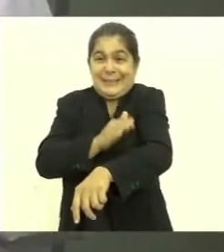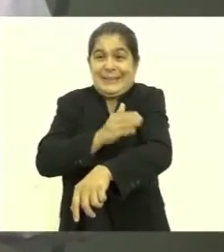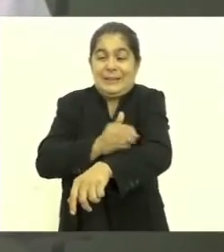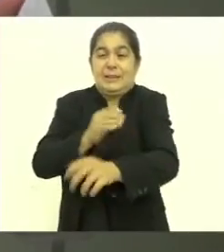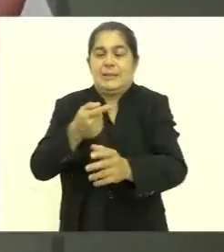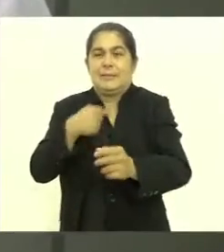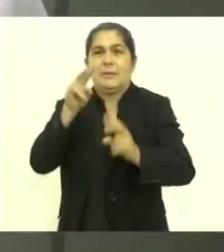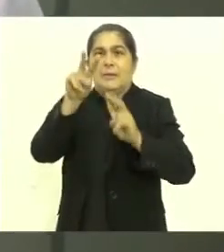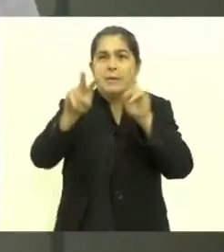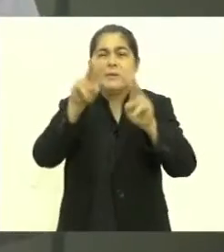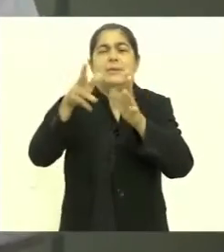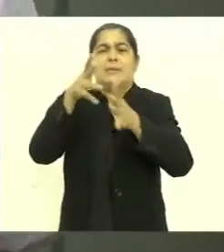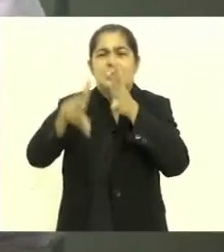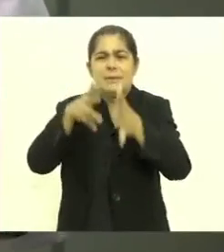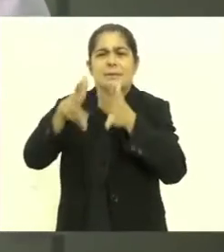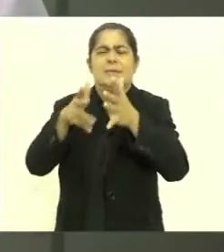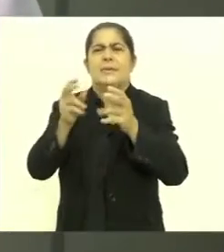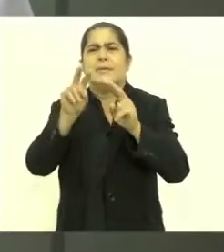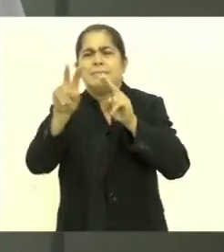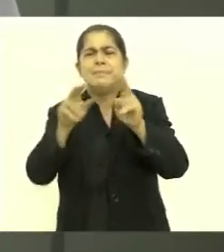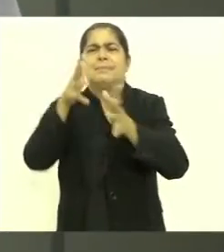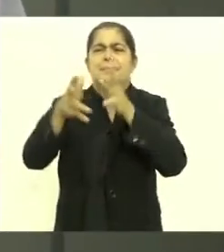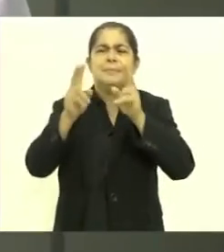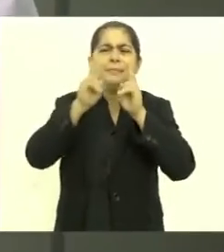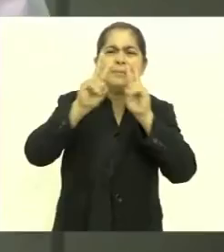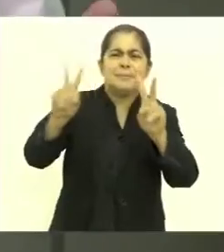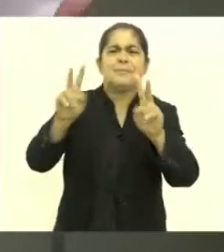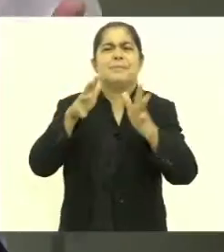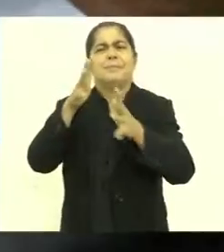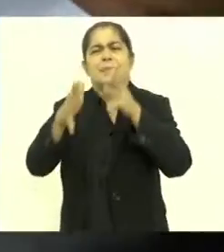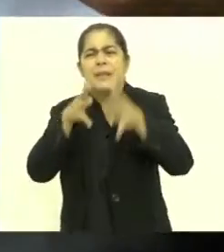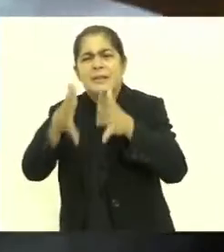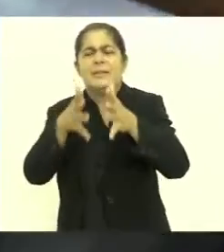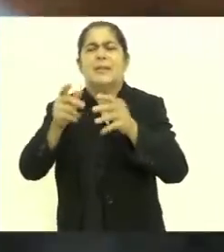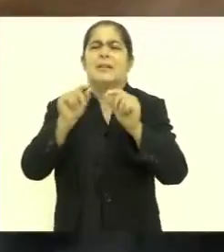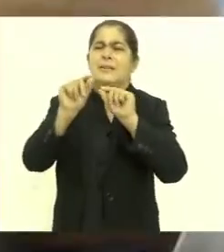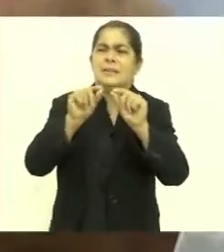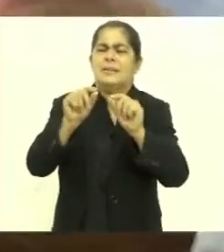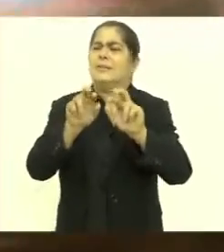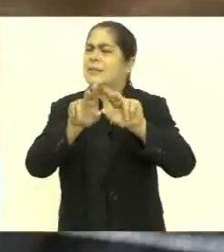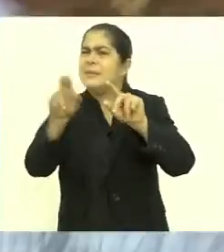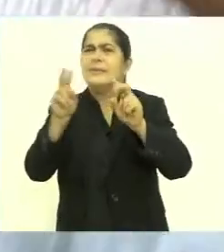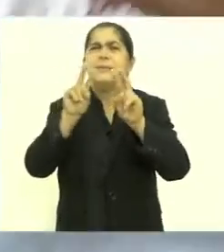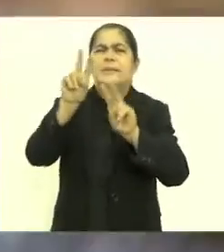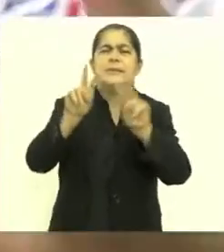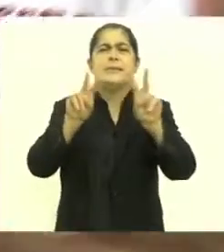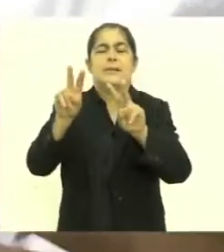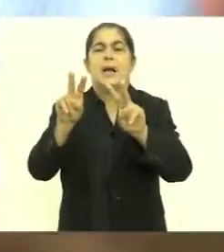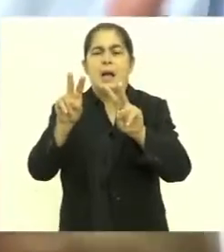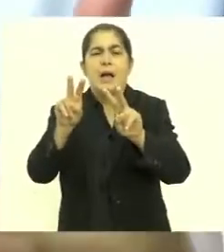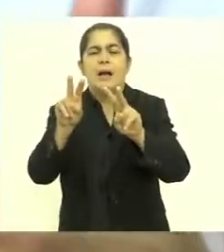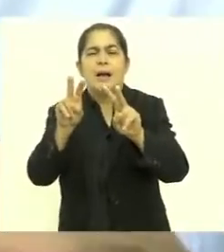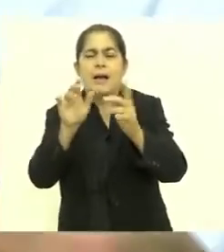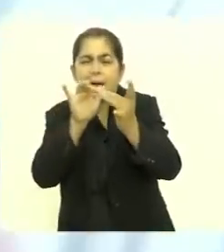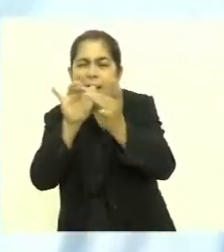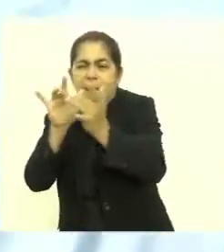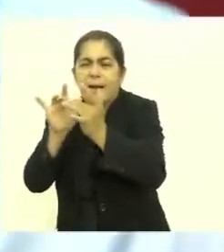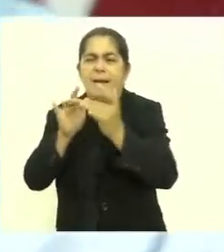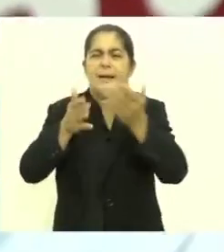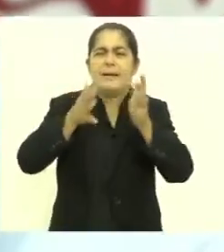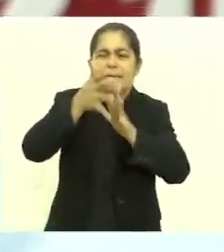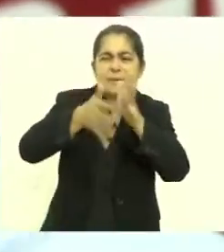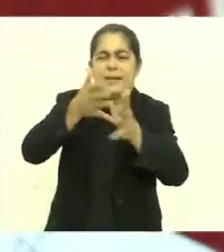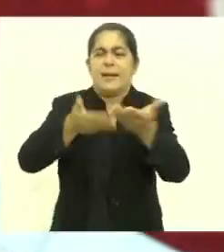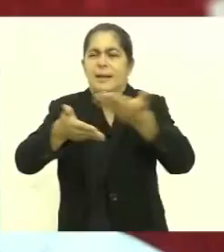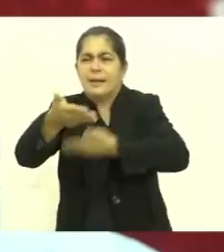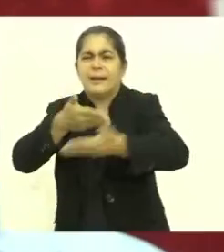comecei a estudar Libras, a ver a Libras, a ver a linguagem, né? A me conectar com